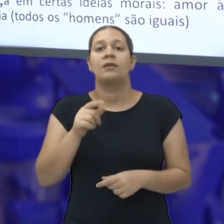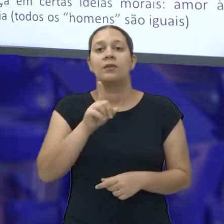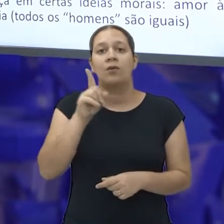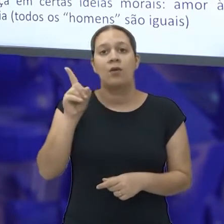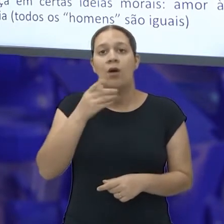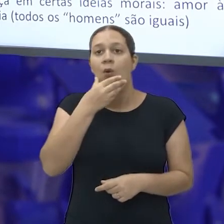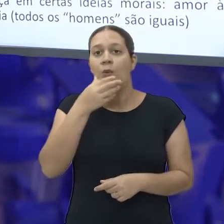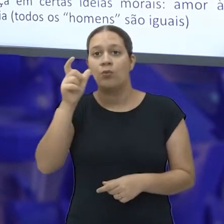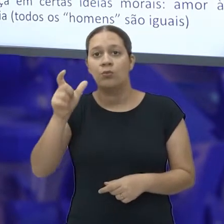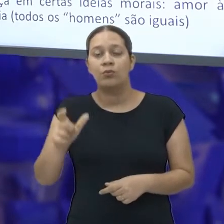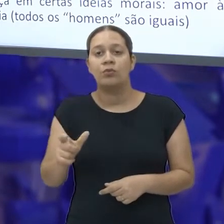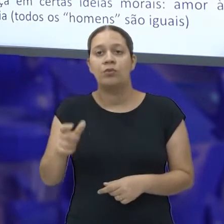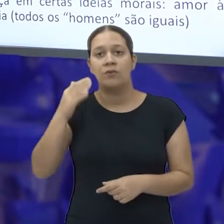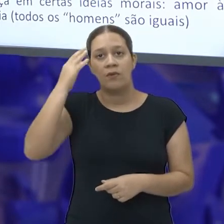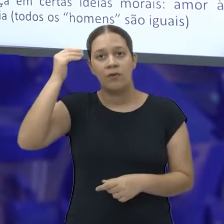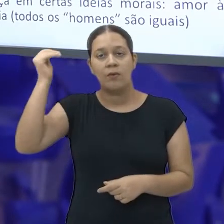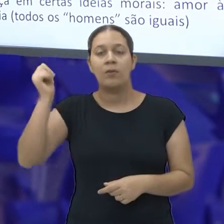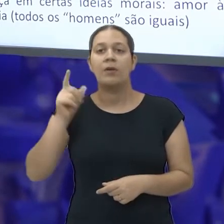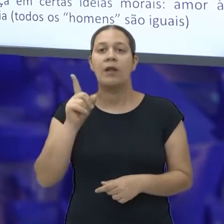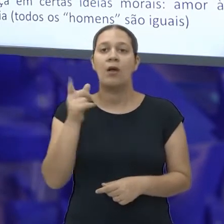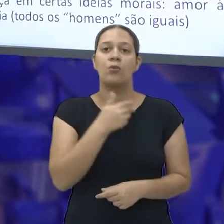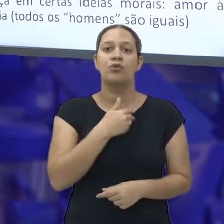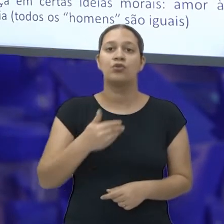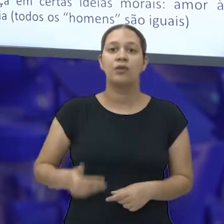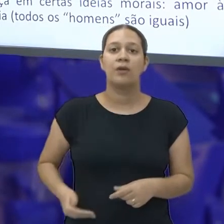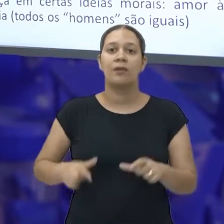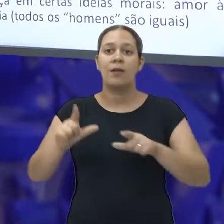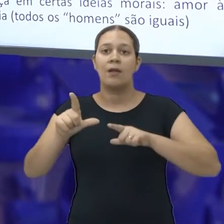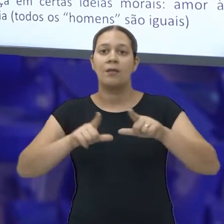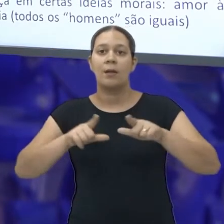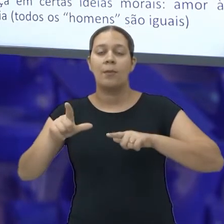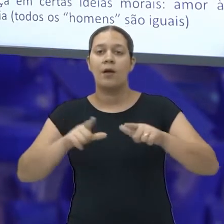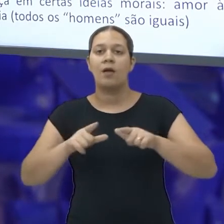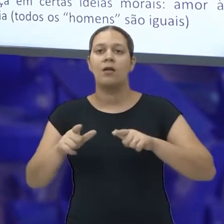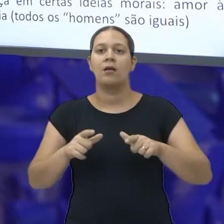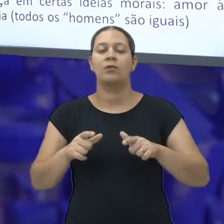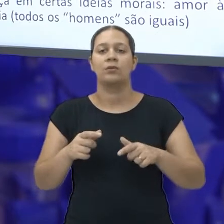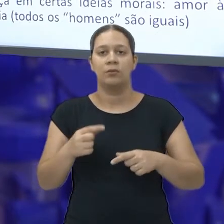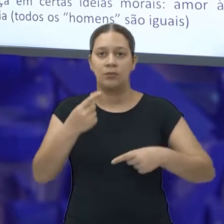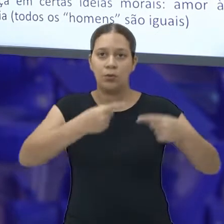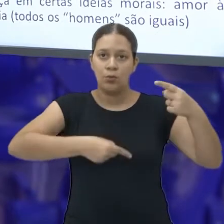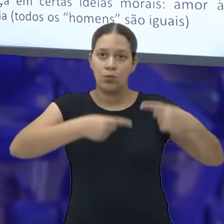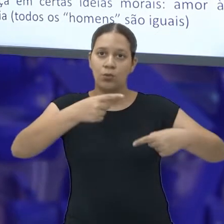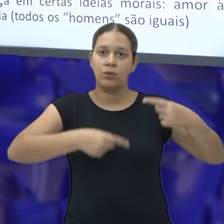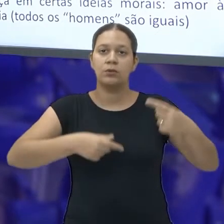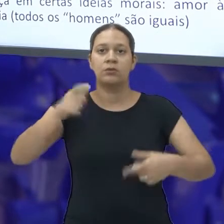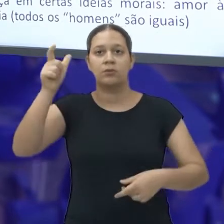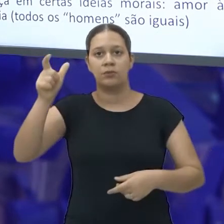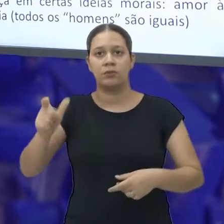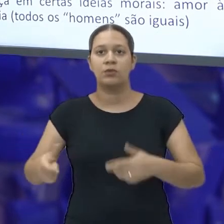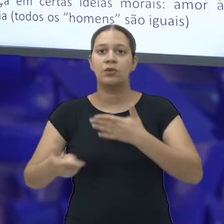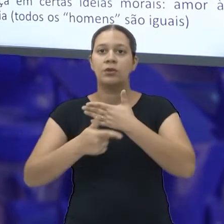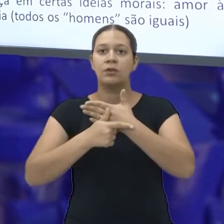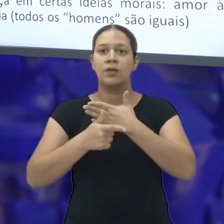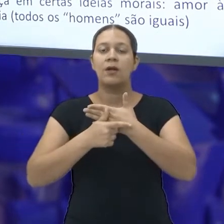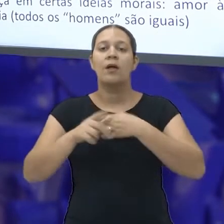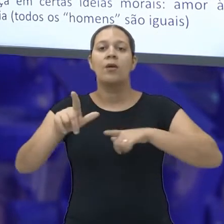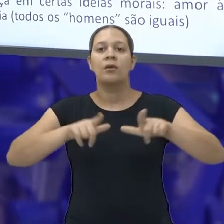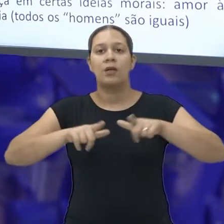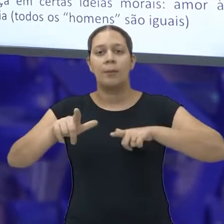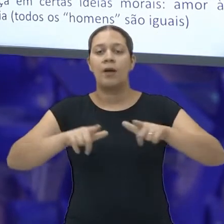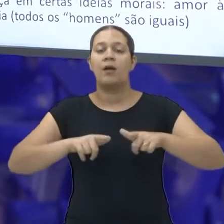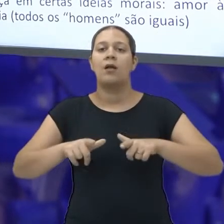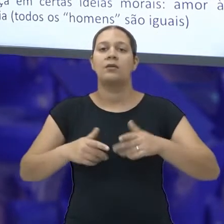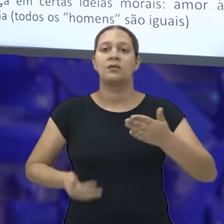Clístenes entendeu que o Estado deveria pagar enquanto o político estivesse exercendo a sua função para que ele pudesse trabalhar para